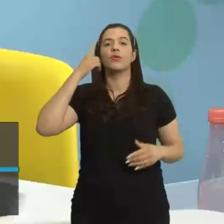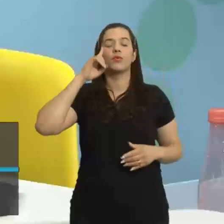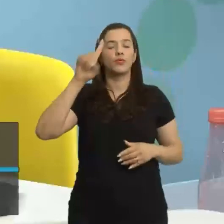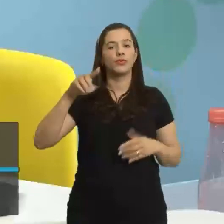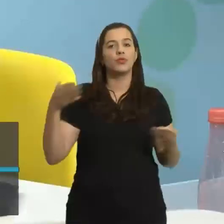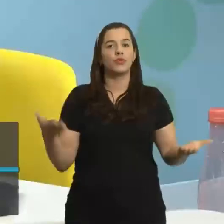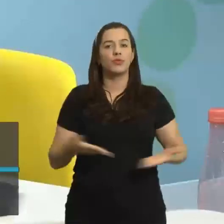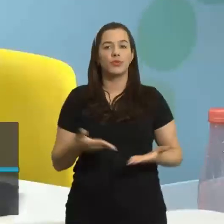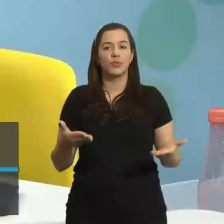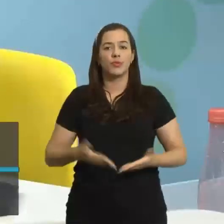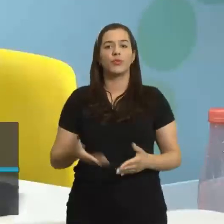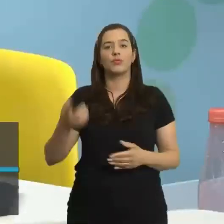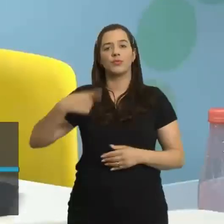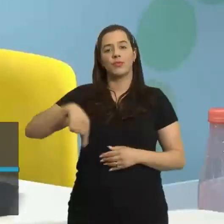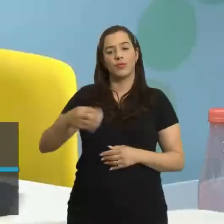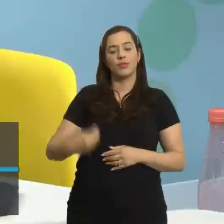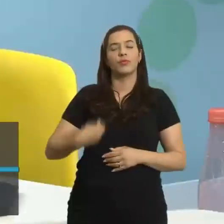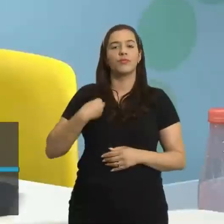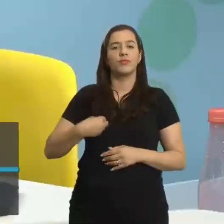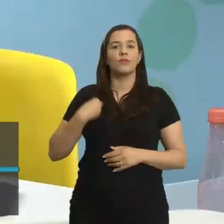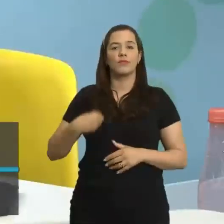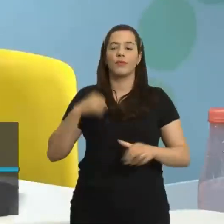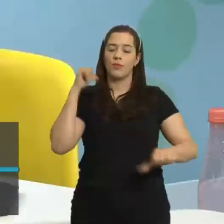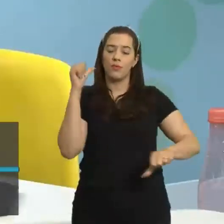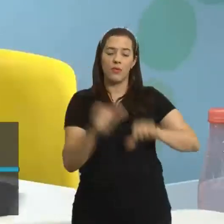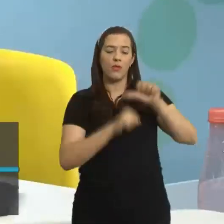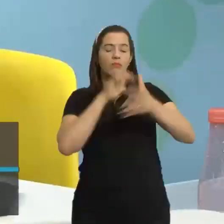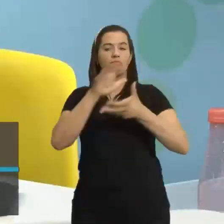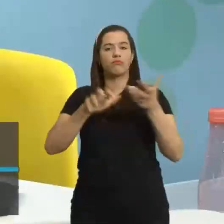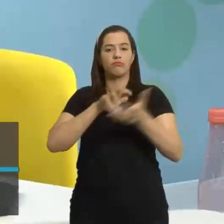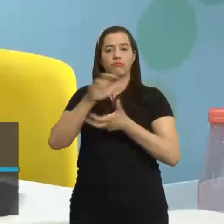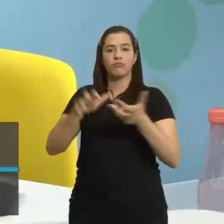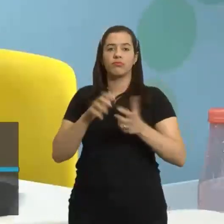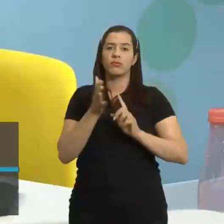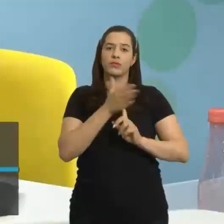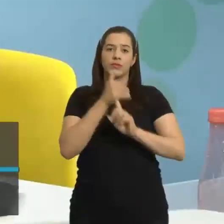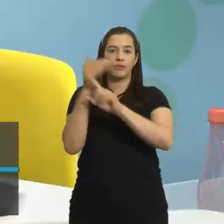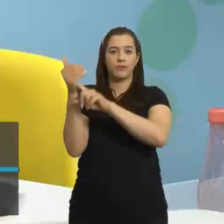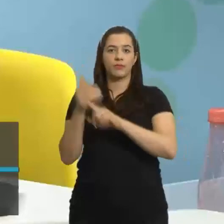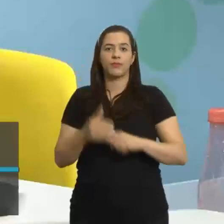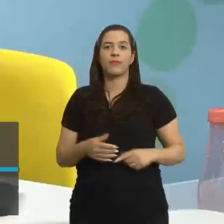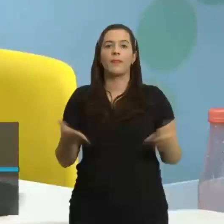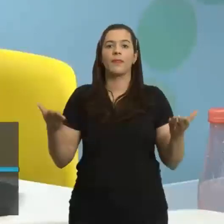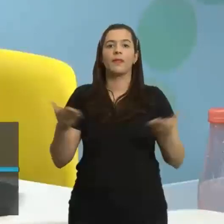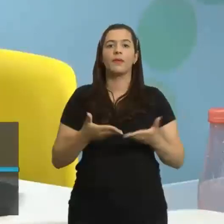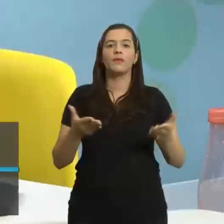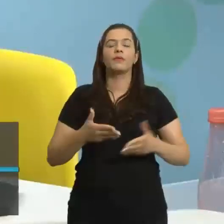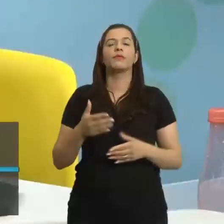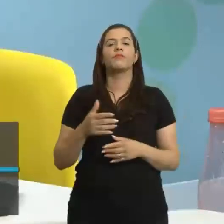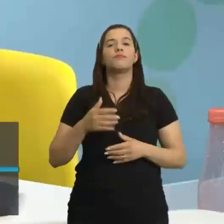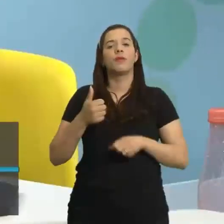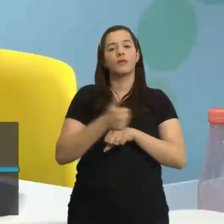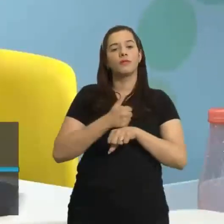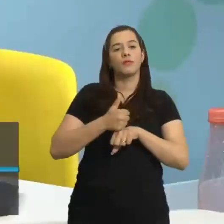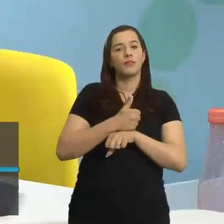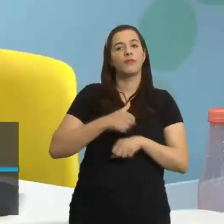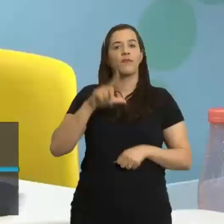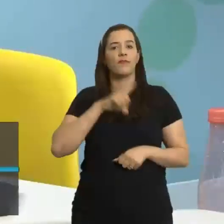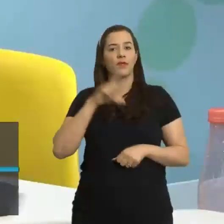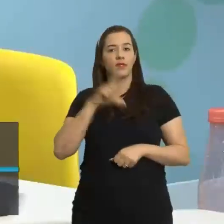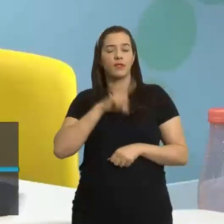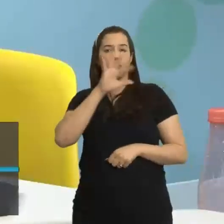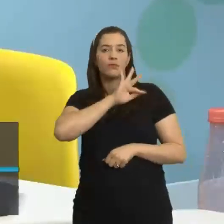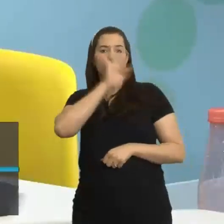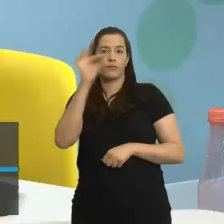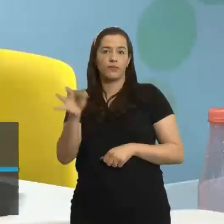hoje, onde nós vivemos uma verdadeira revolução tecnológica. Será que as profissões de hoje ainda existirão no futuro?